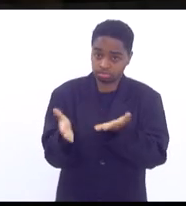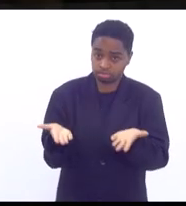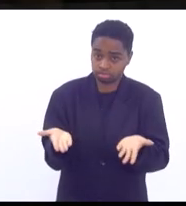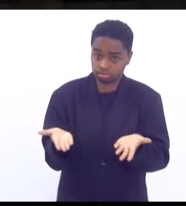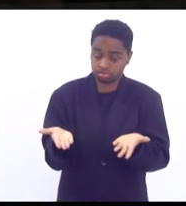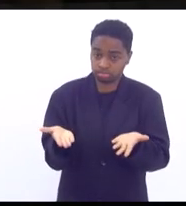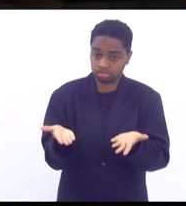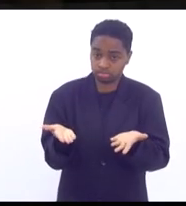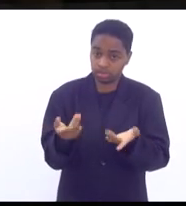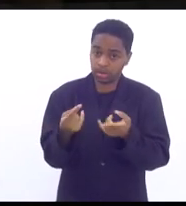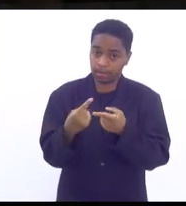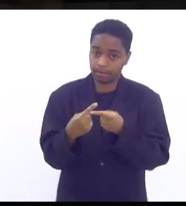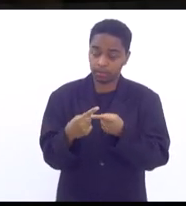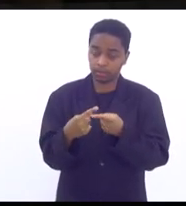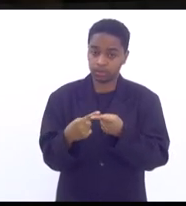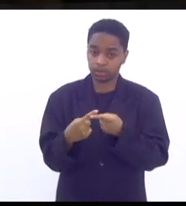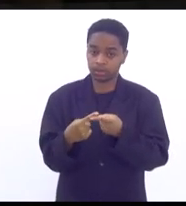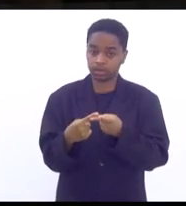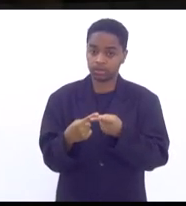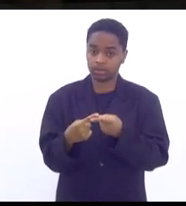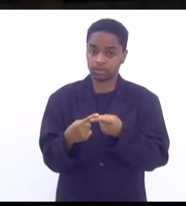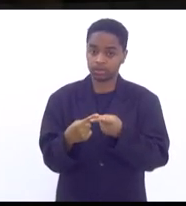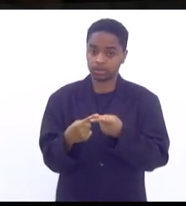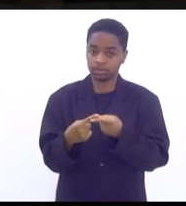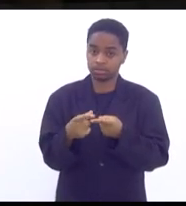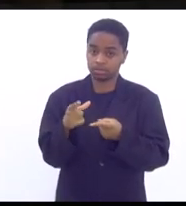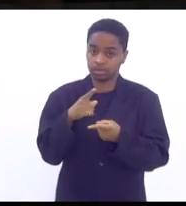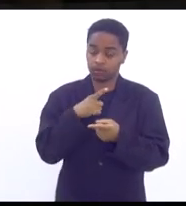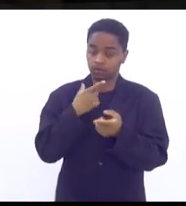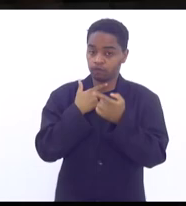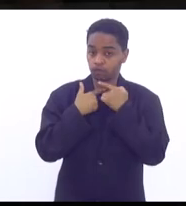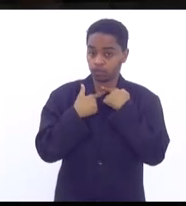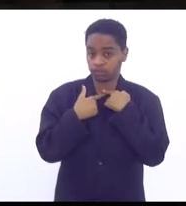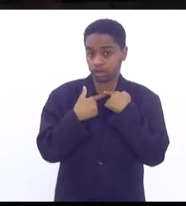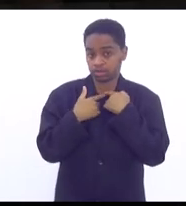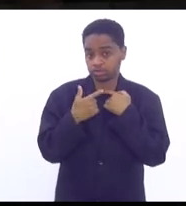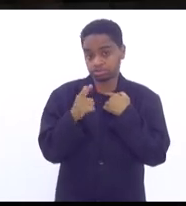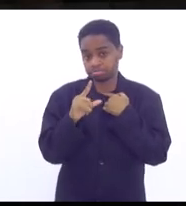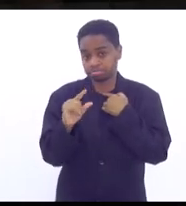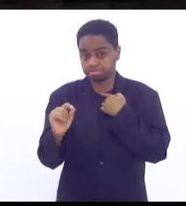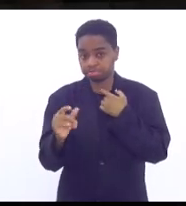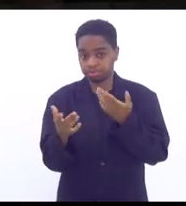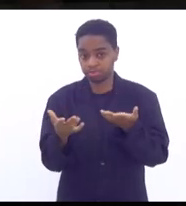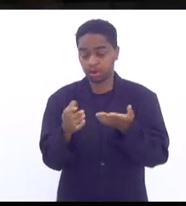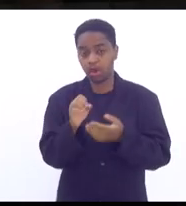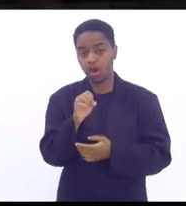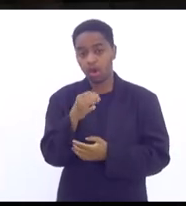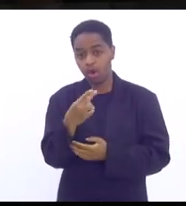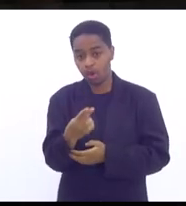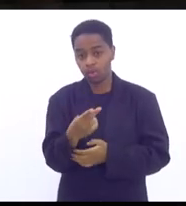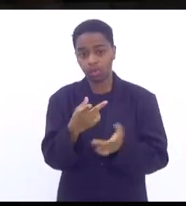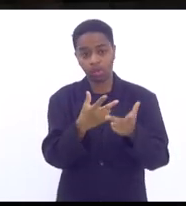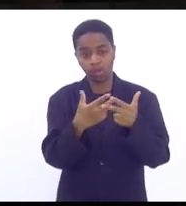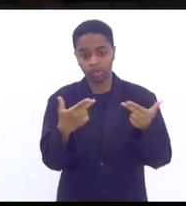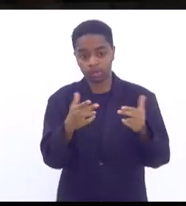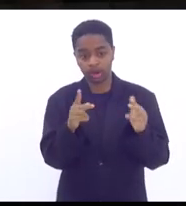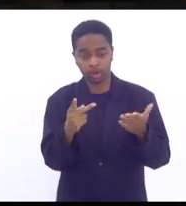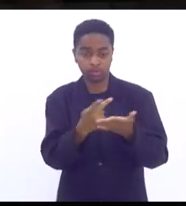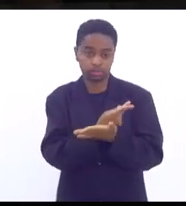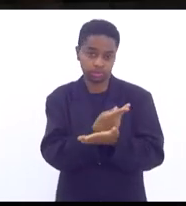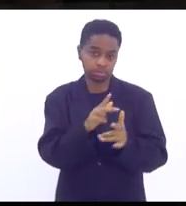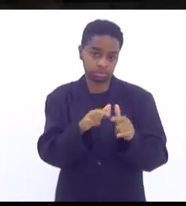é porque houve um desejo de sair fortuito ou fatos objetivos que levaram a